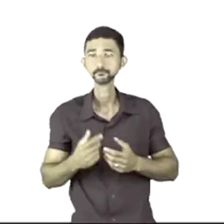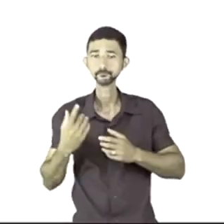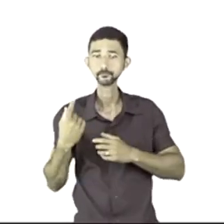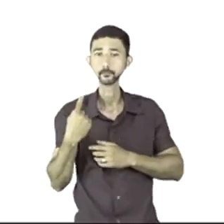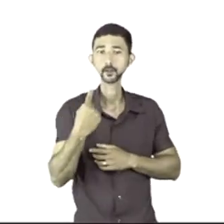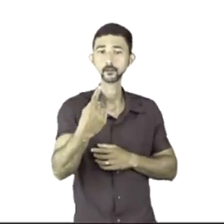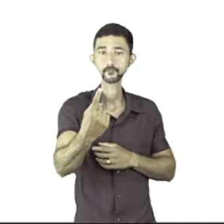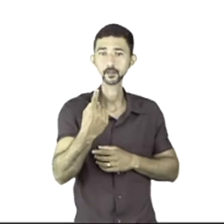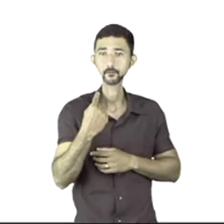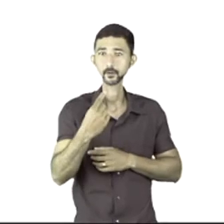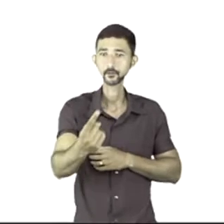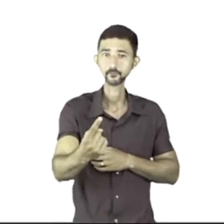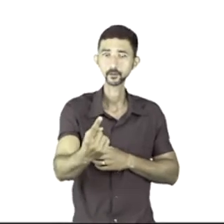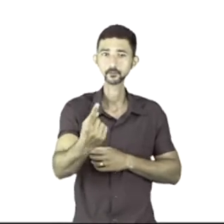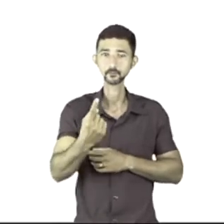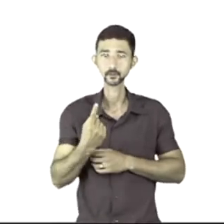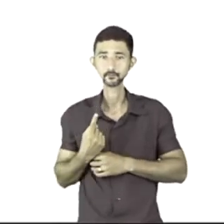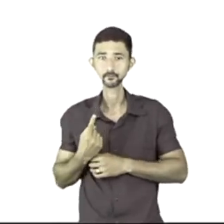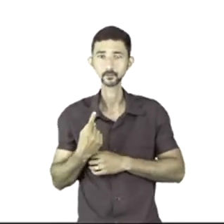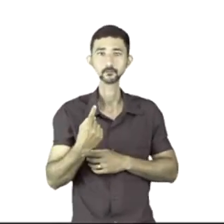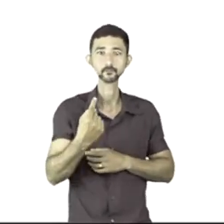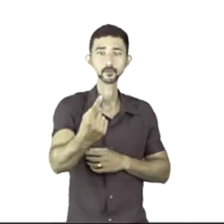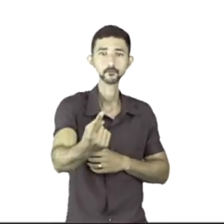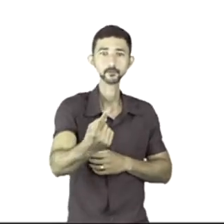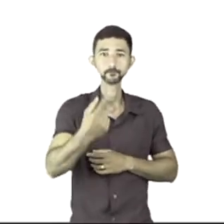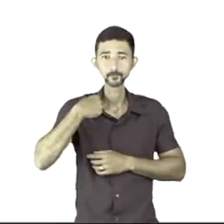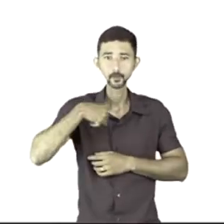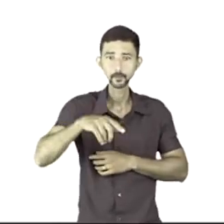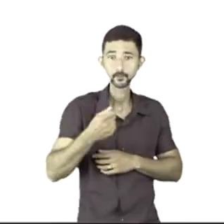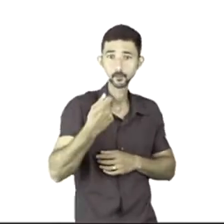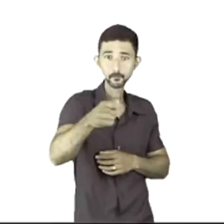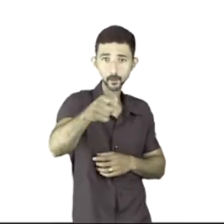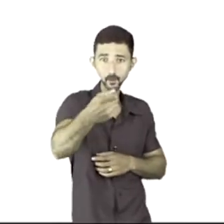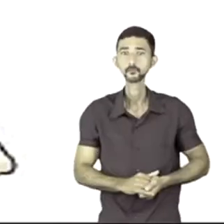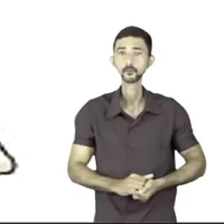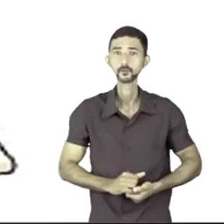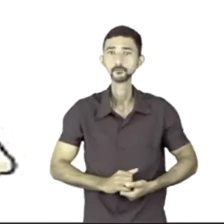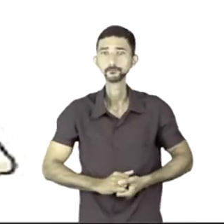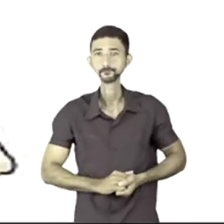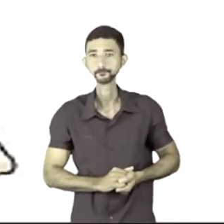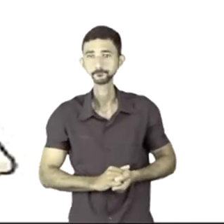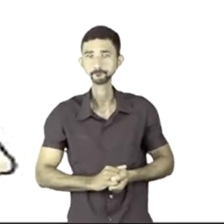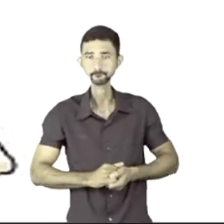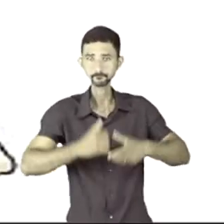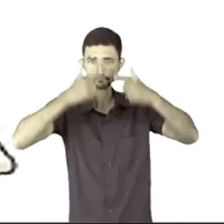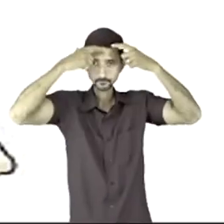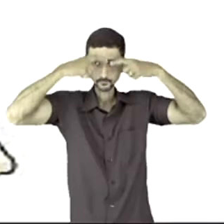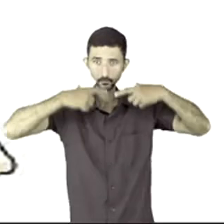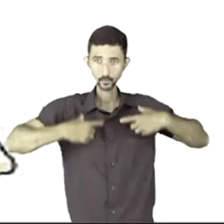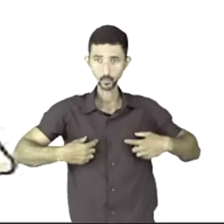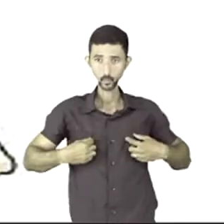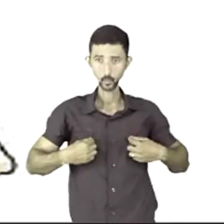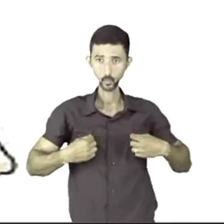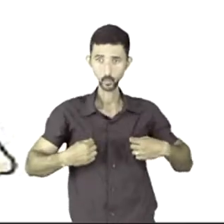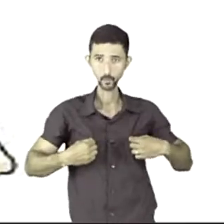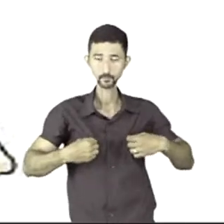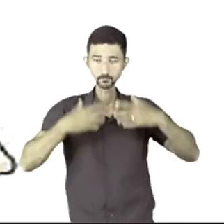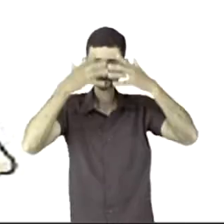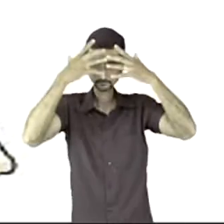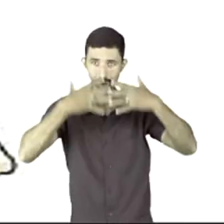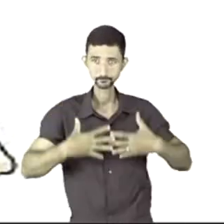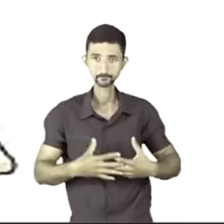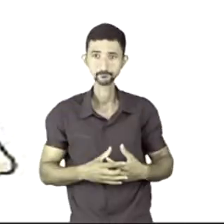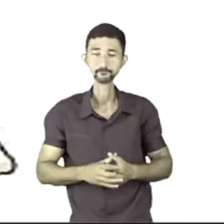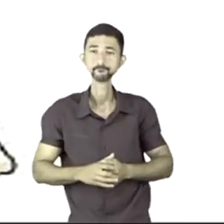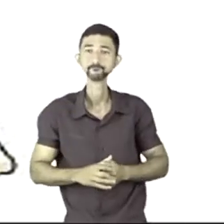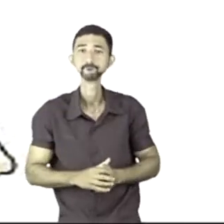à frente ou atrás, né, para atacar ou para defender. A vestimenta da esgrima. Então nós